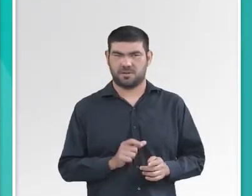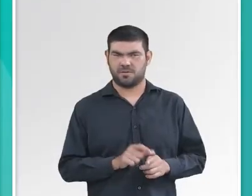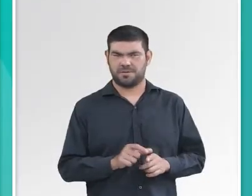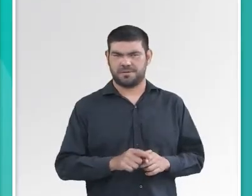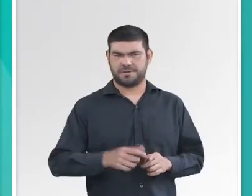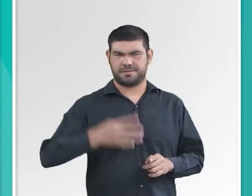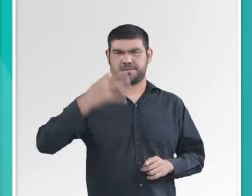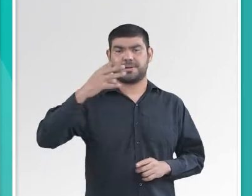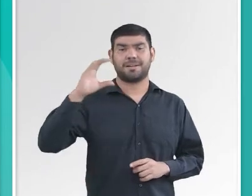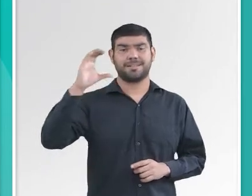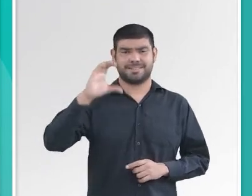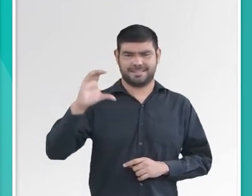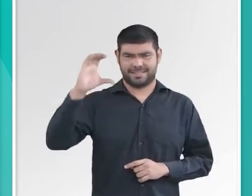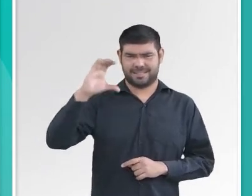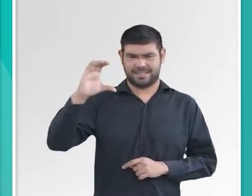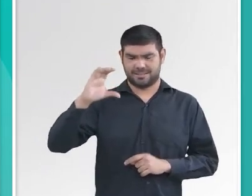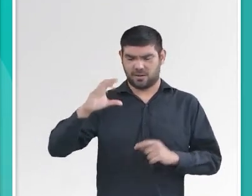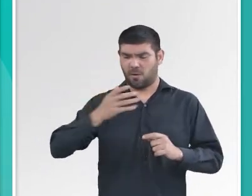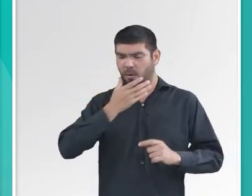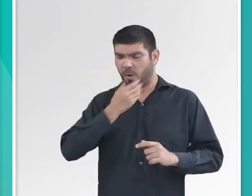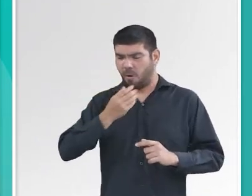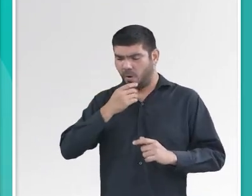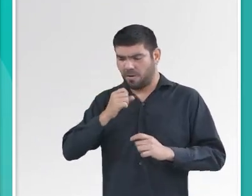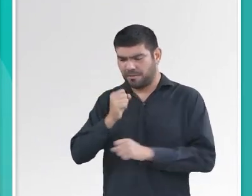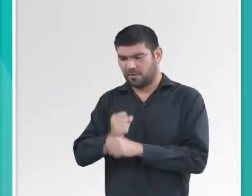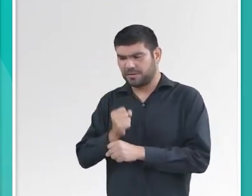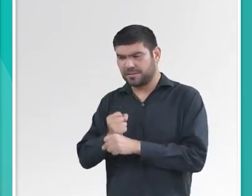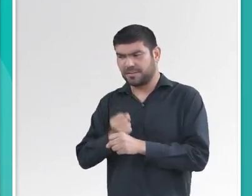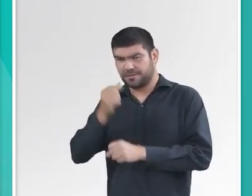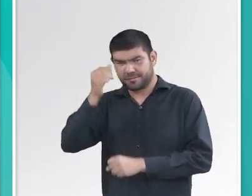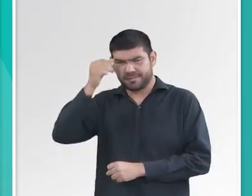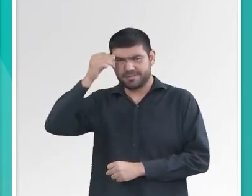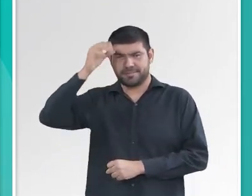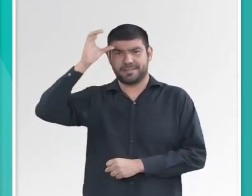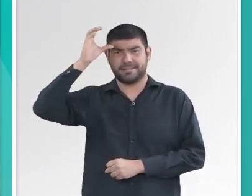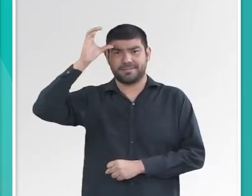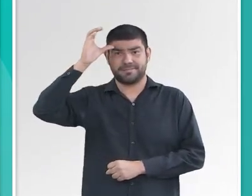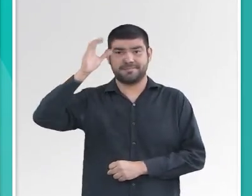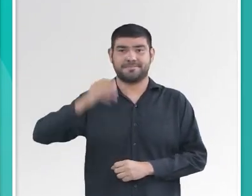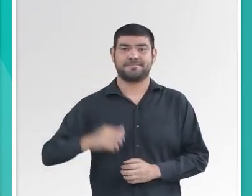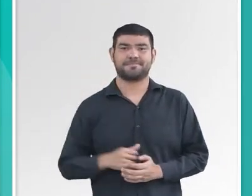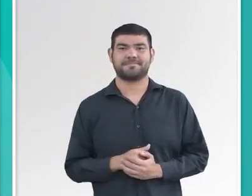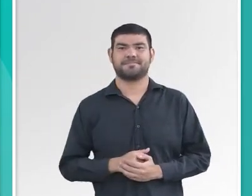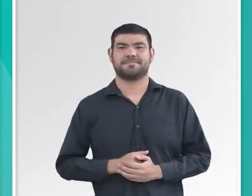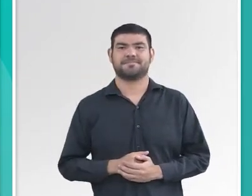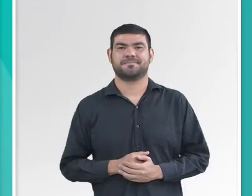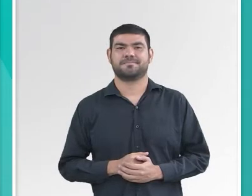Unidade 4, Ciência, o homem na construção do conhecimento.